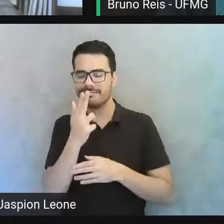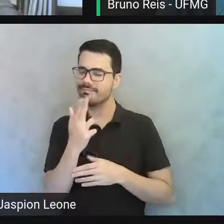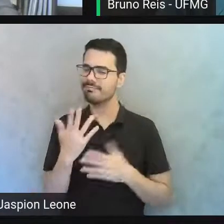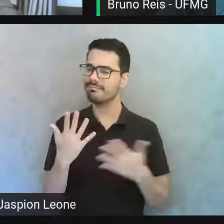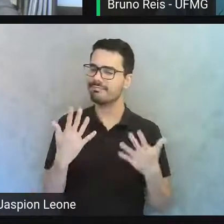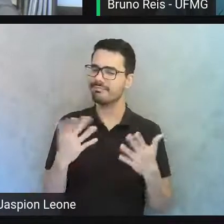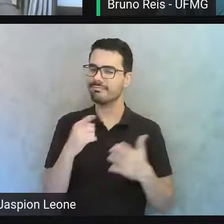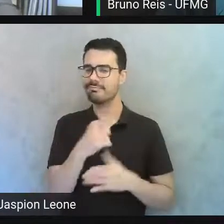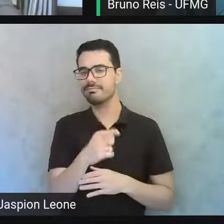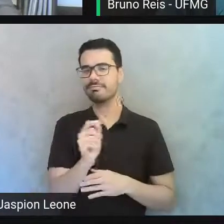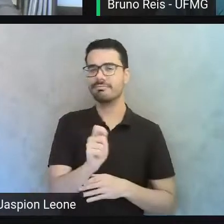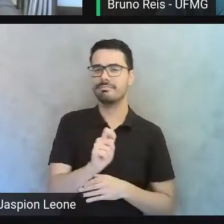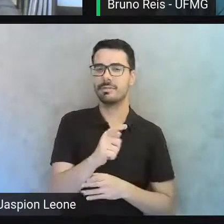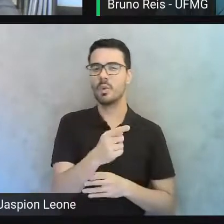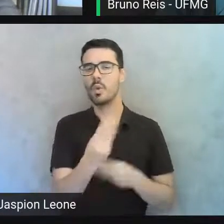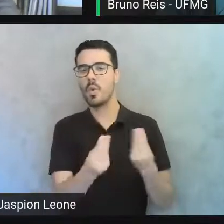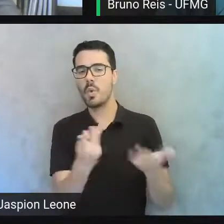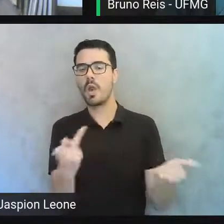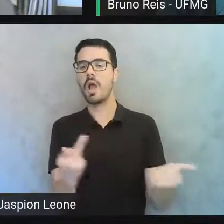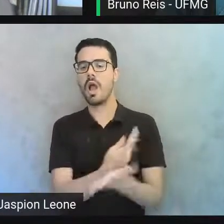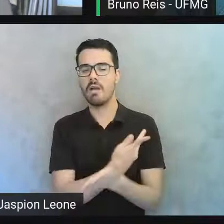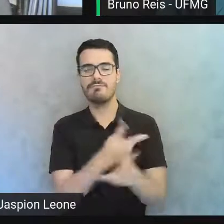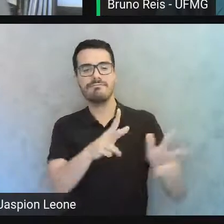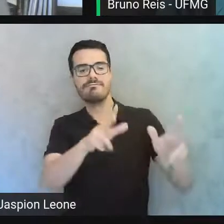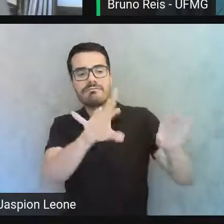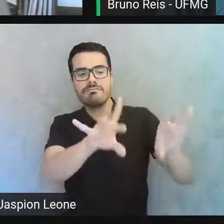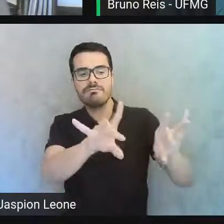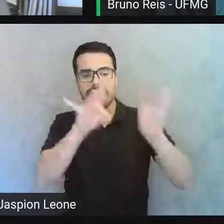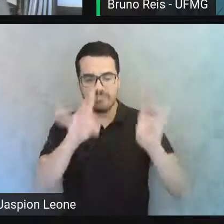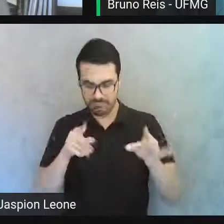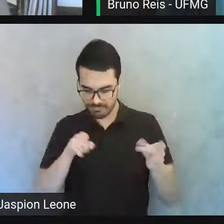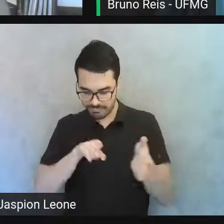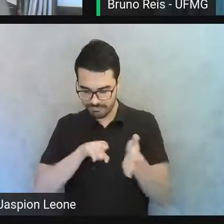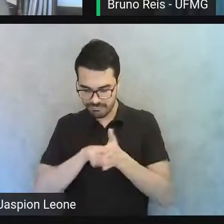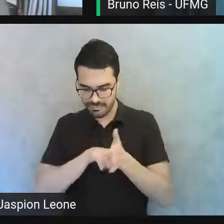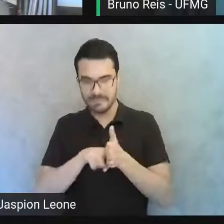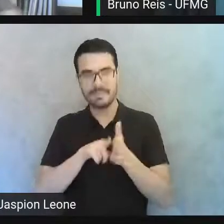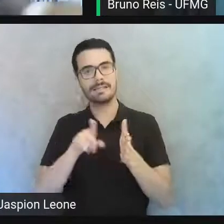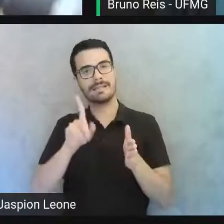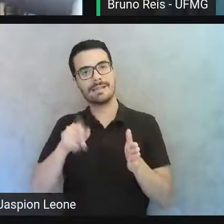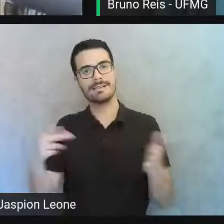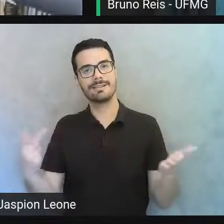imagem incrível e realista do que se passa por pura e simples